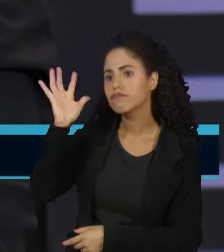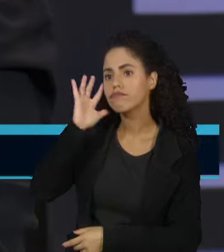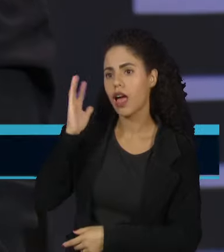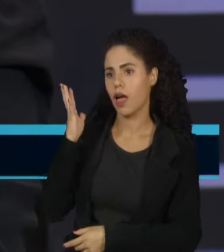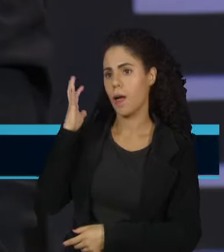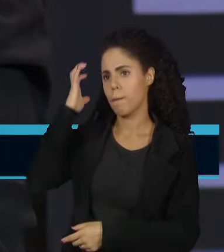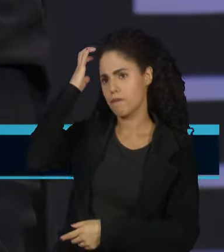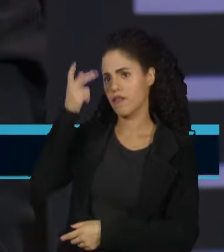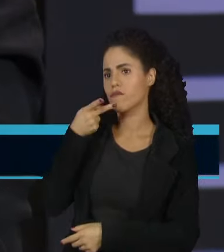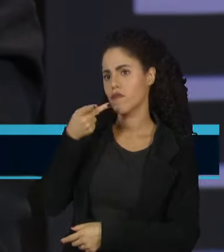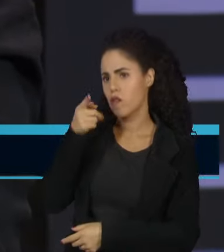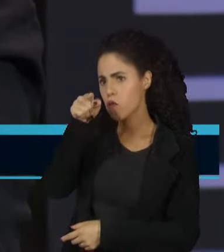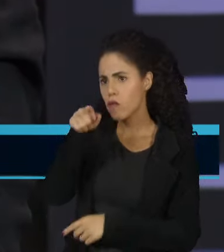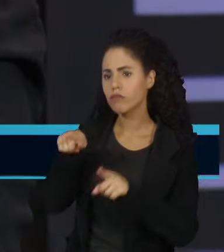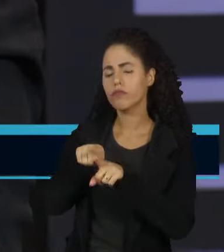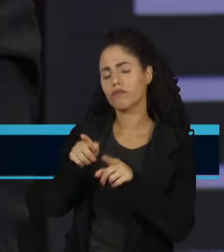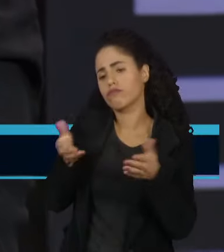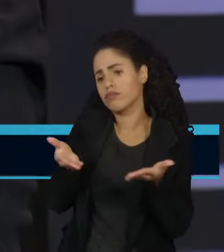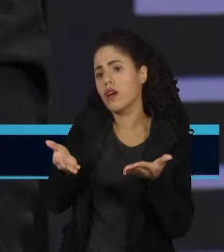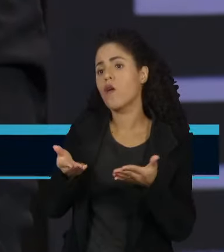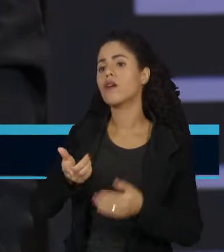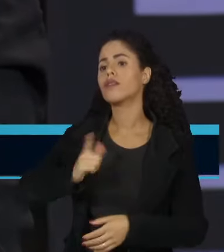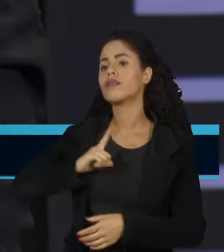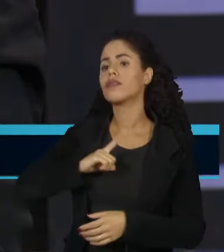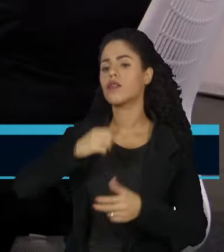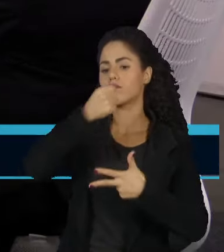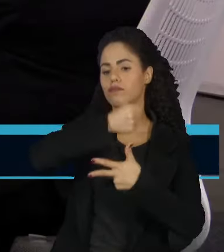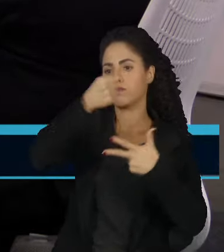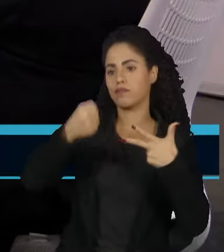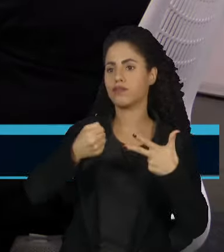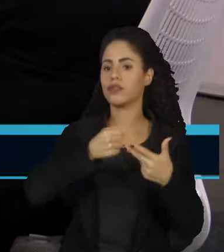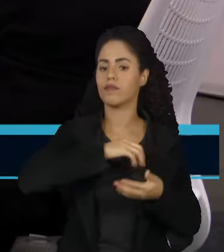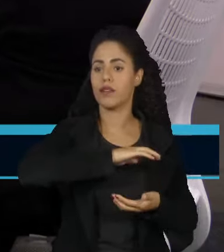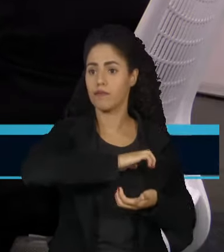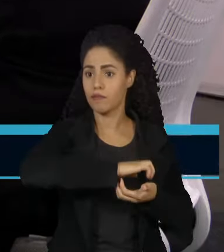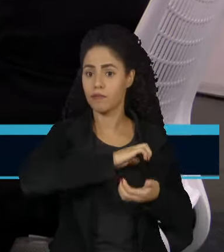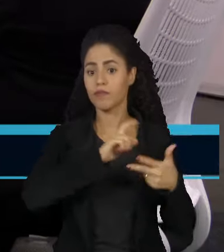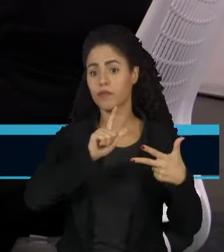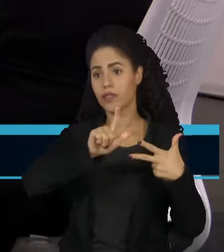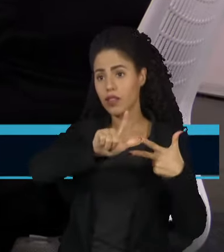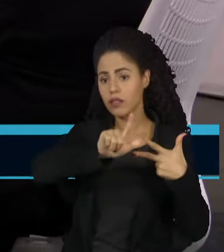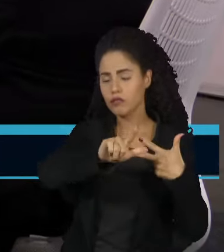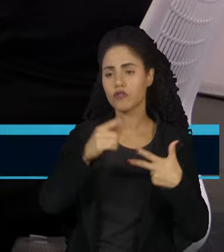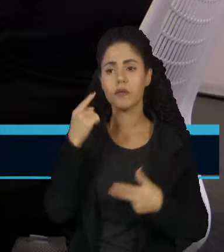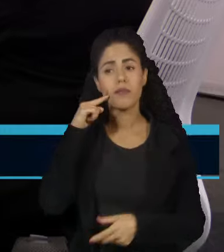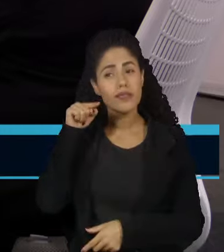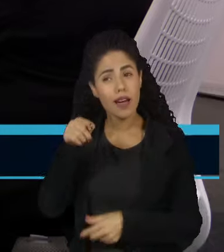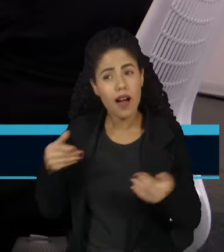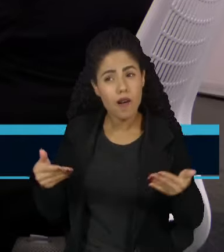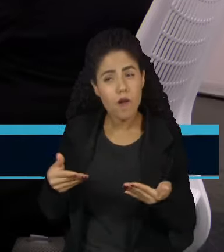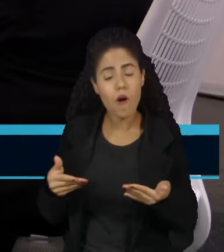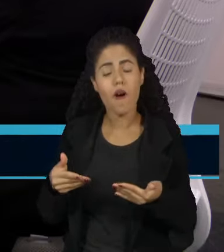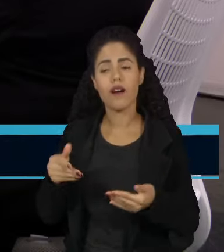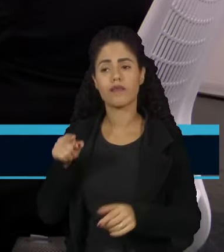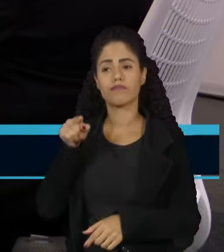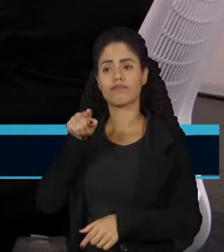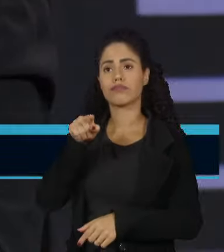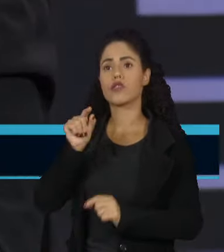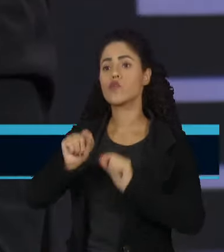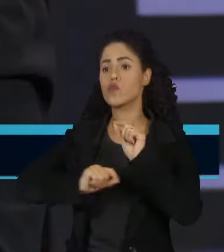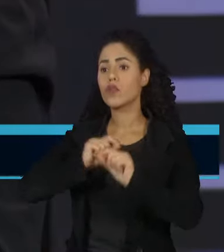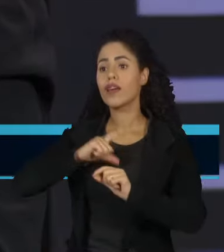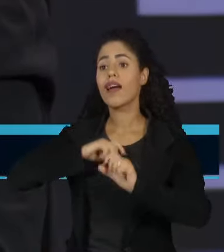Bianca, ela lida muito com o poder do legislativo. No entanto, acho que a questão chave é a questão